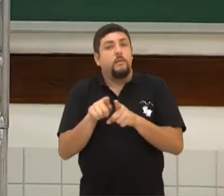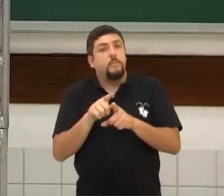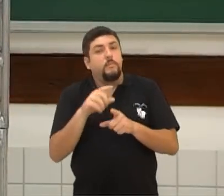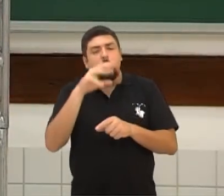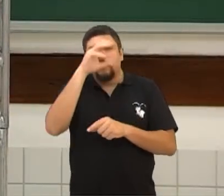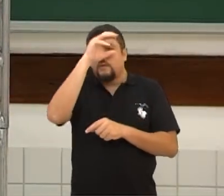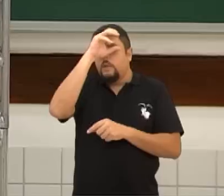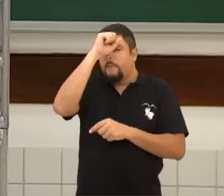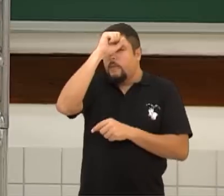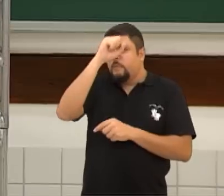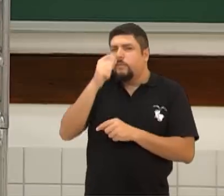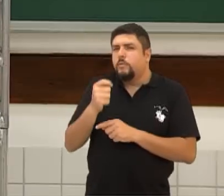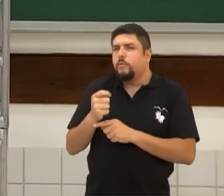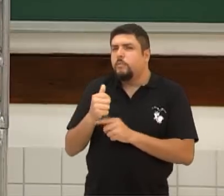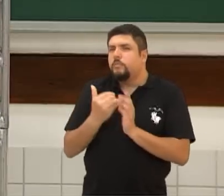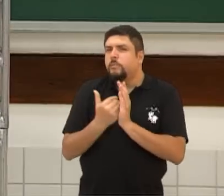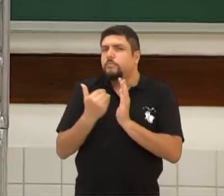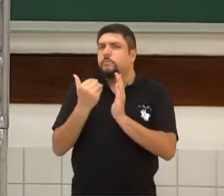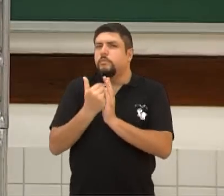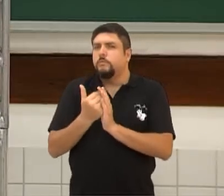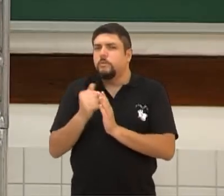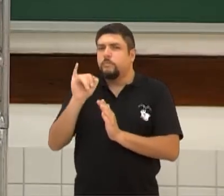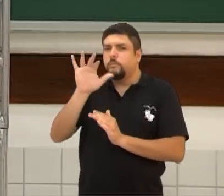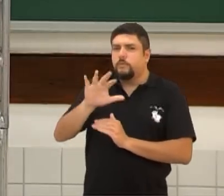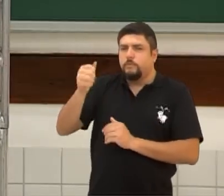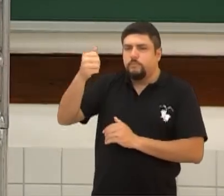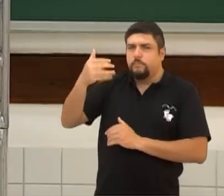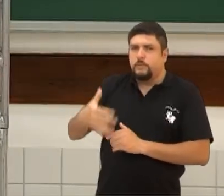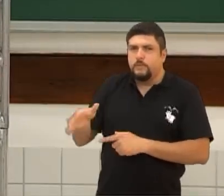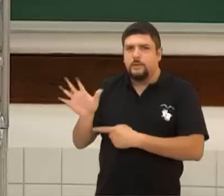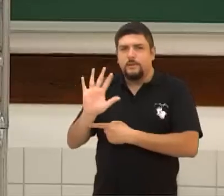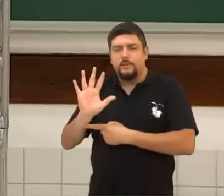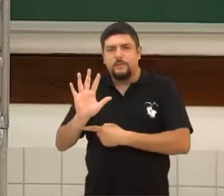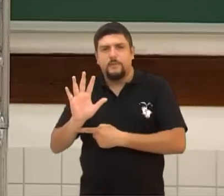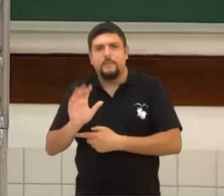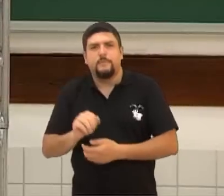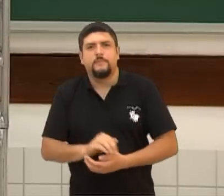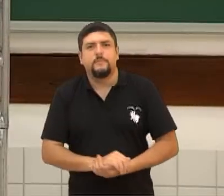né, um pouquinho sobre o gênero infográfico. Até a próxima,